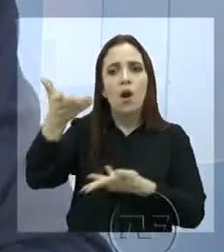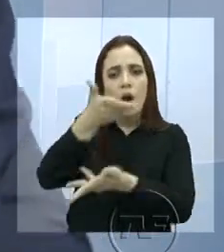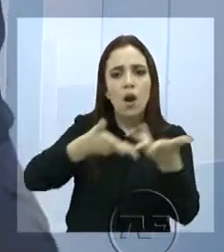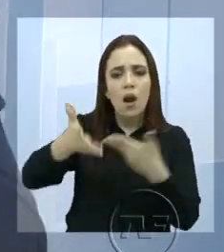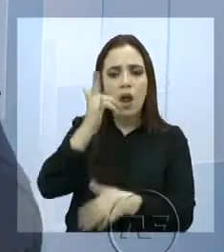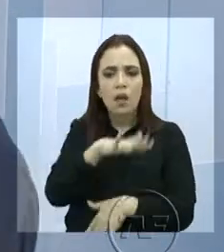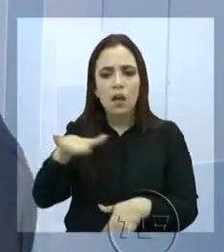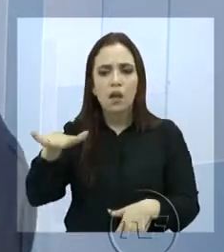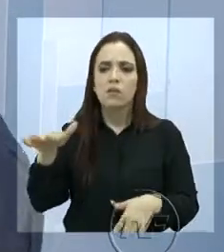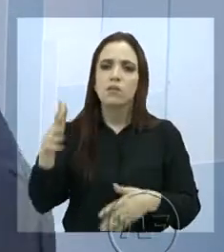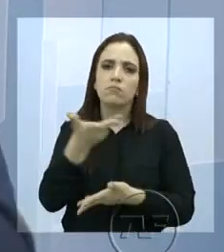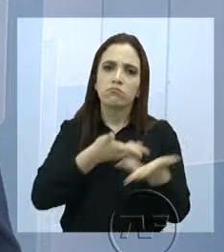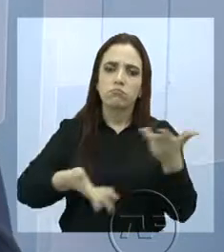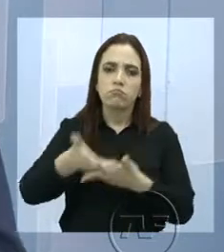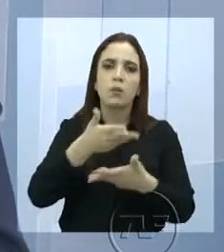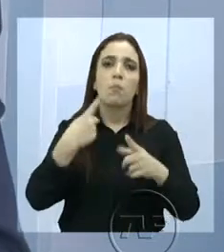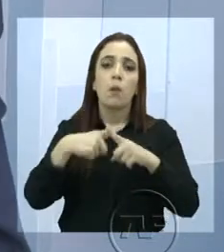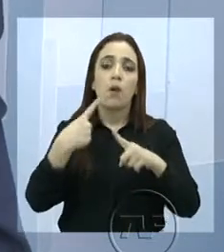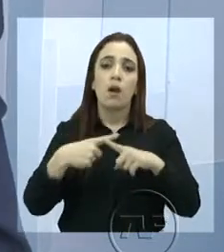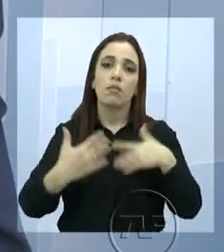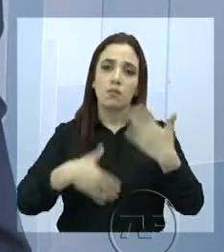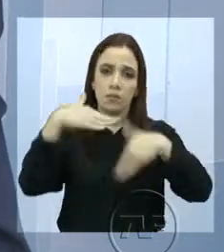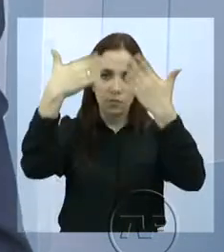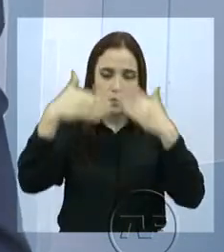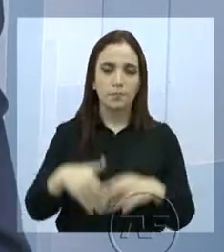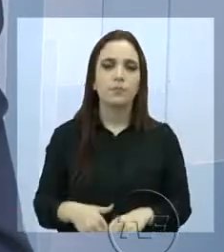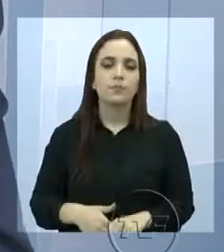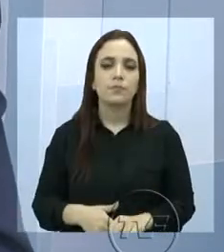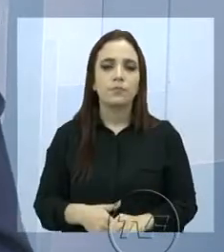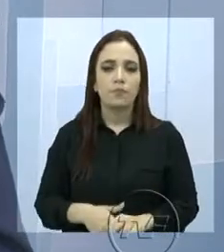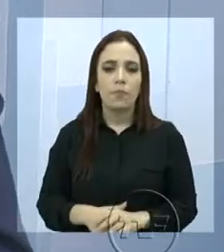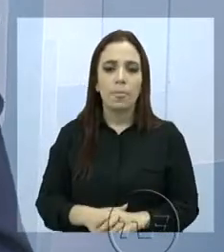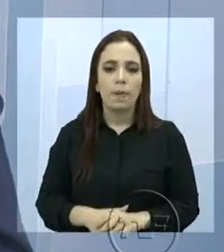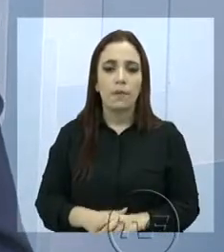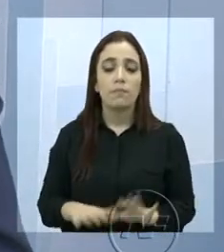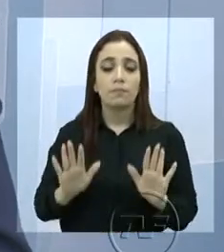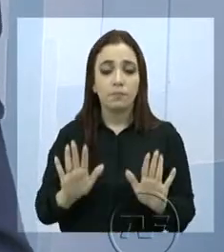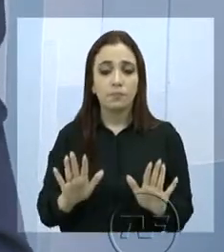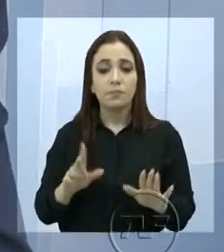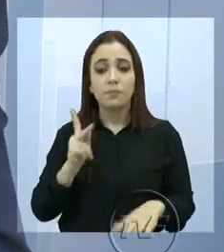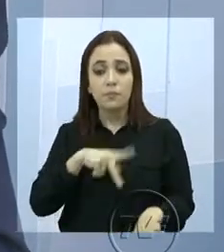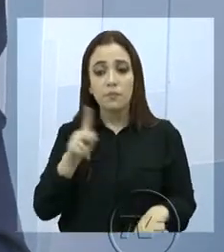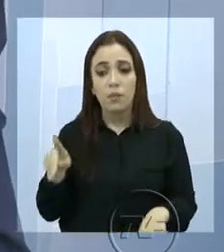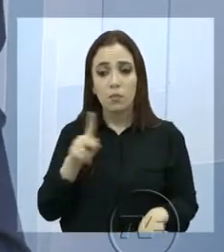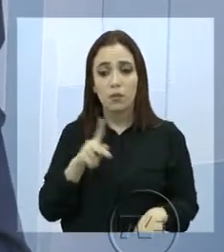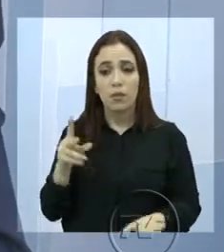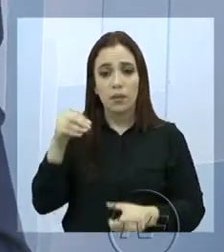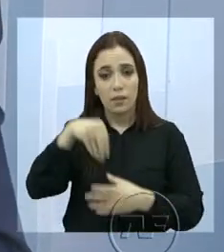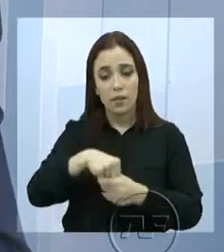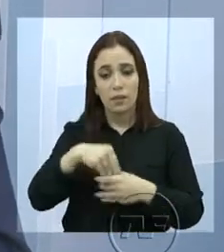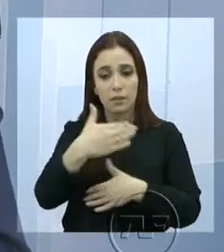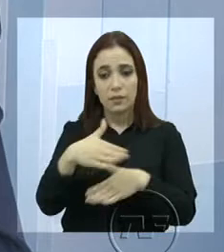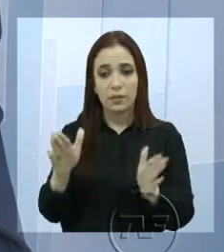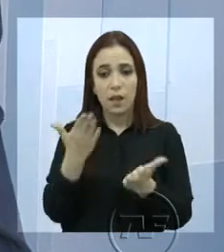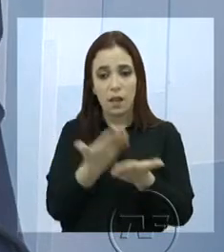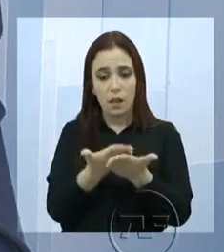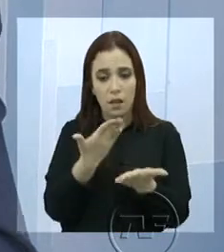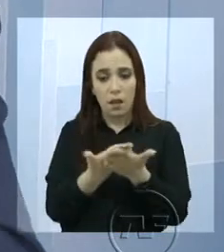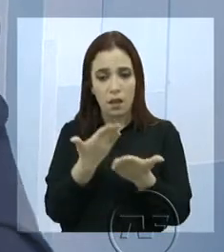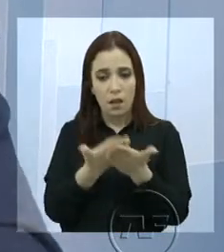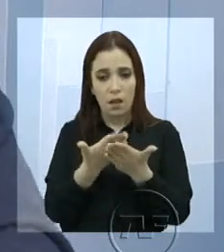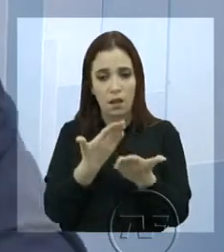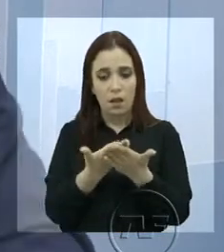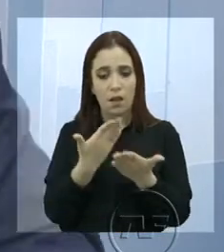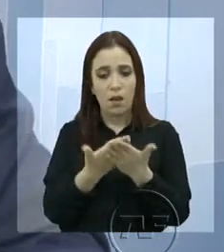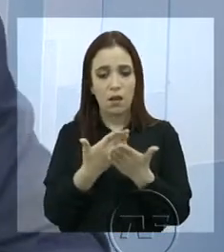crianças e favorecer o seu desenvolvimento. Uhum. Mas no momento em que o professor em sala de aula, ele,